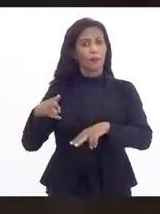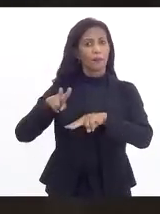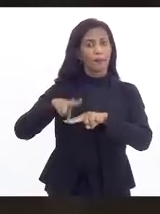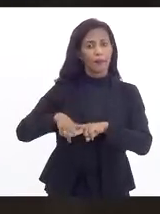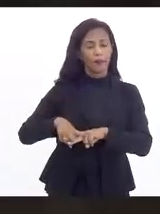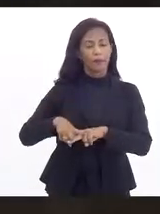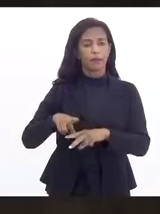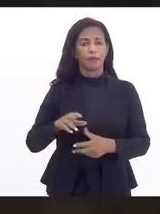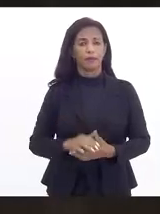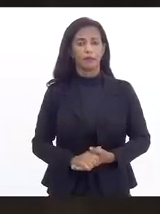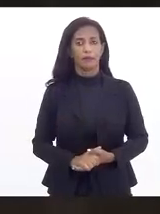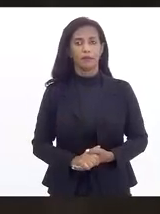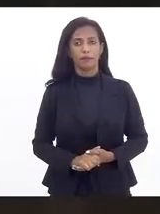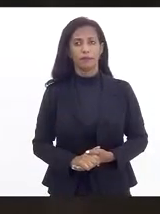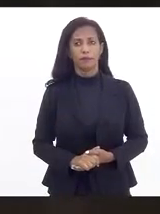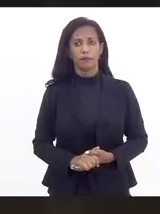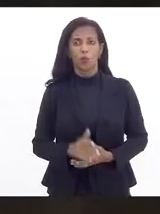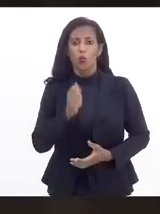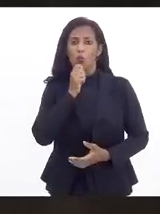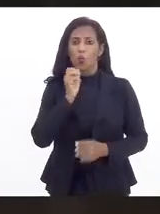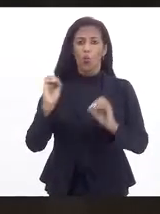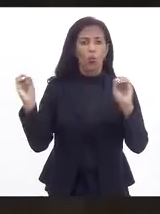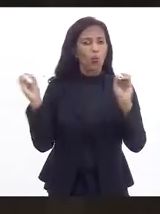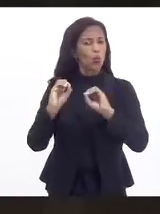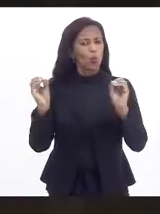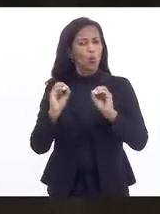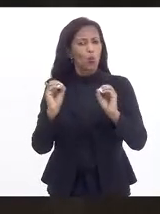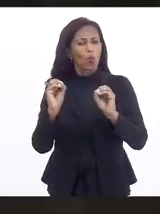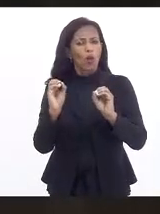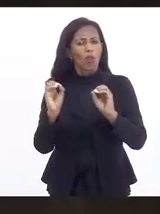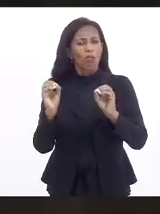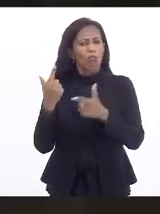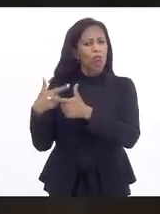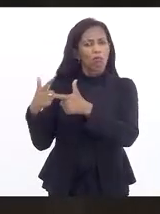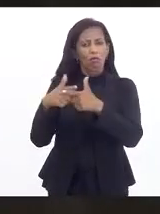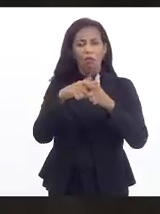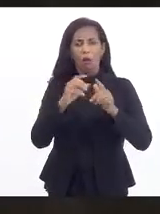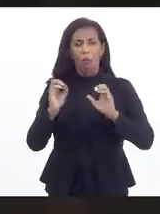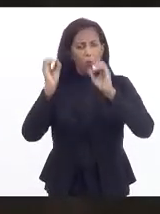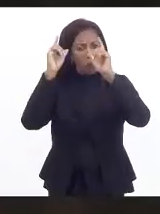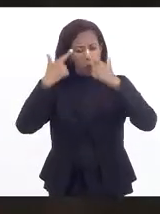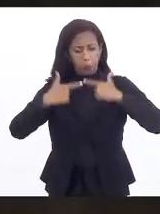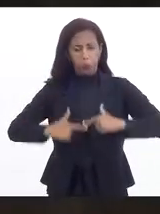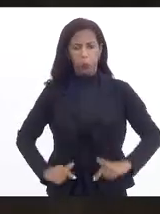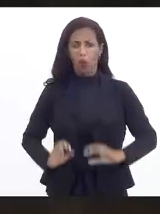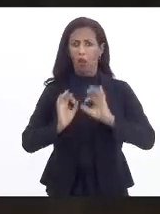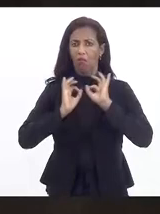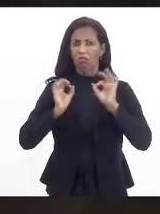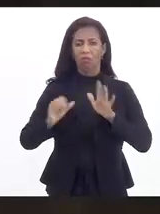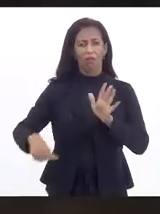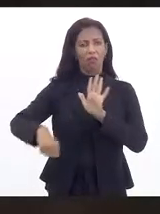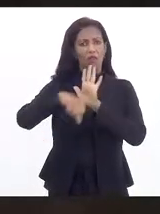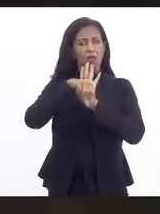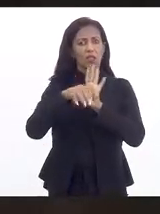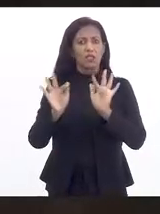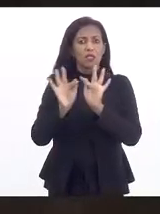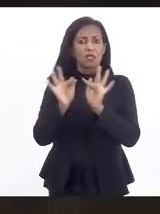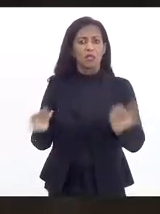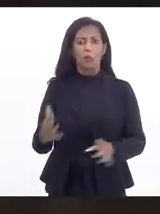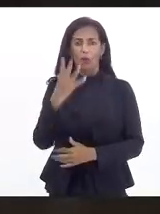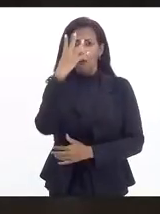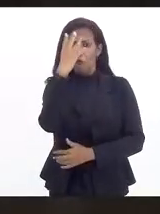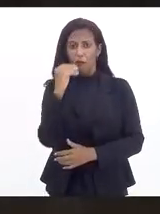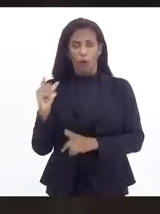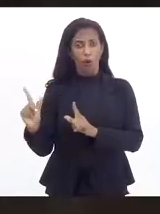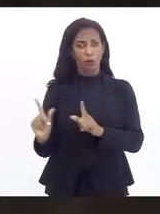presos sem ter tido nunca nenhuma passagem policial, sem ter cometido nenhum crime, simplesmente porque fotos